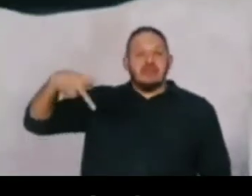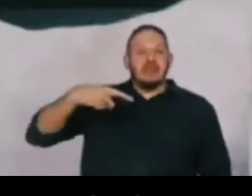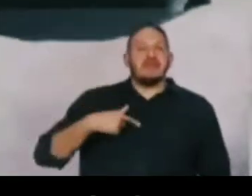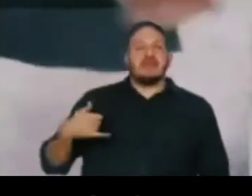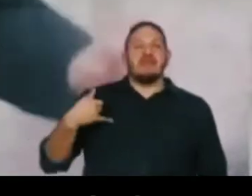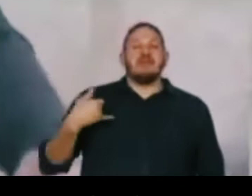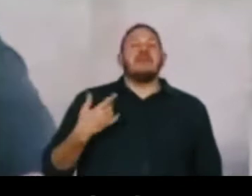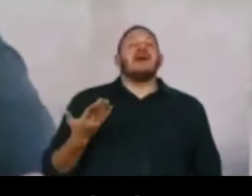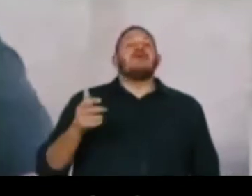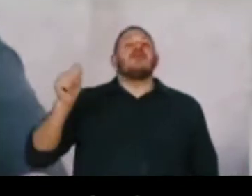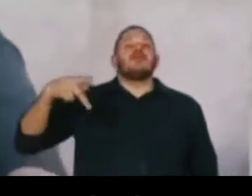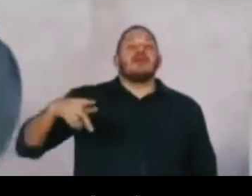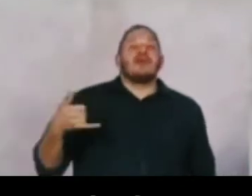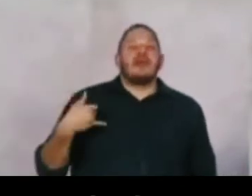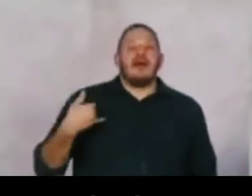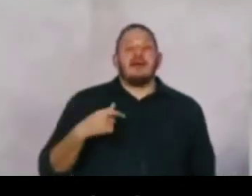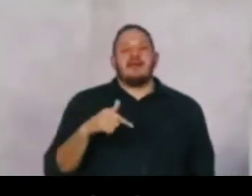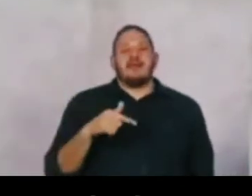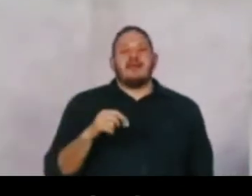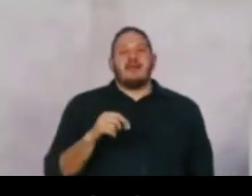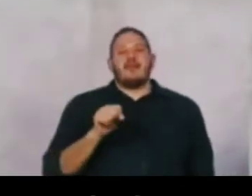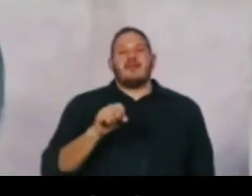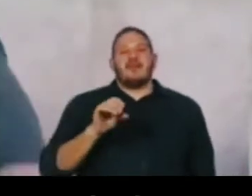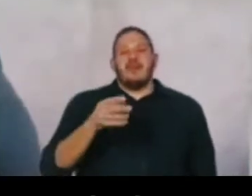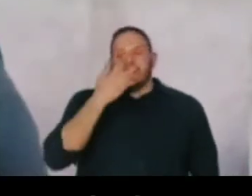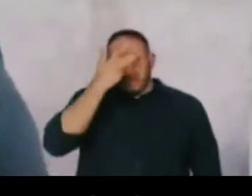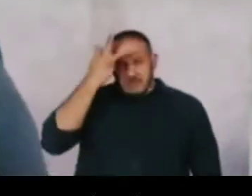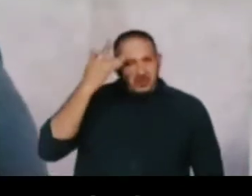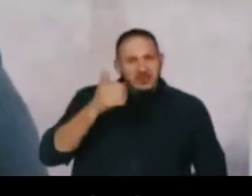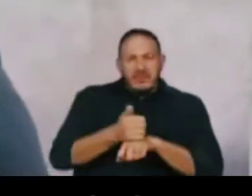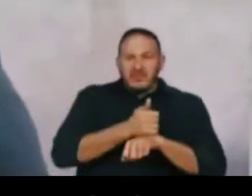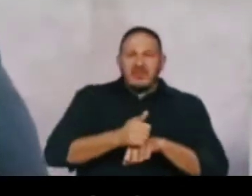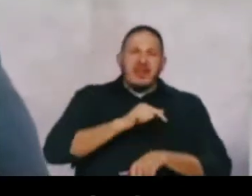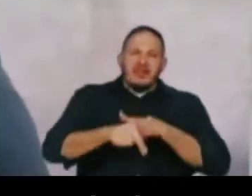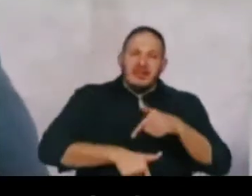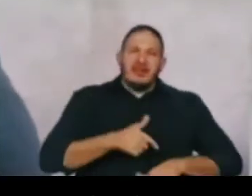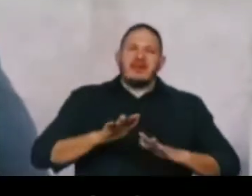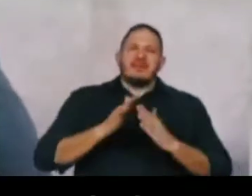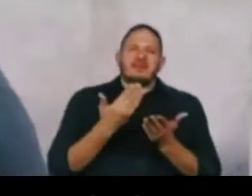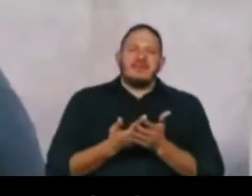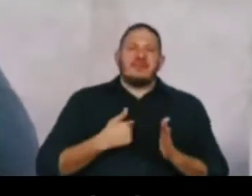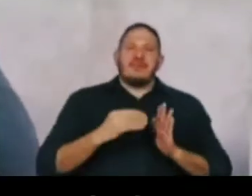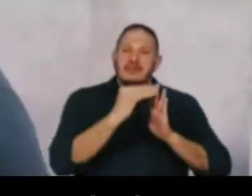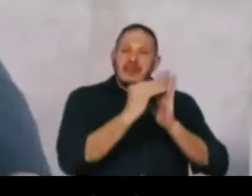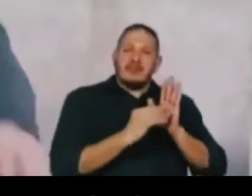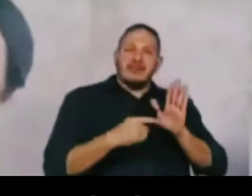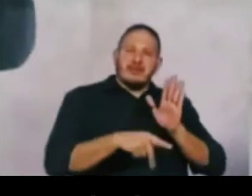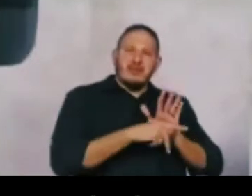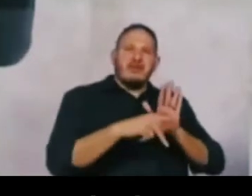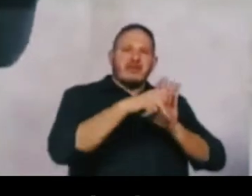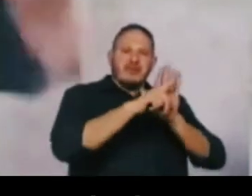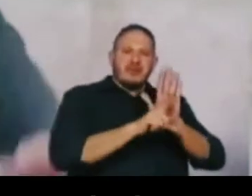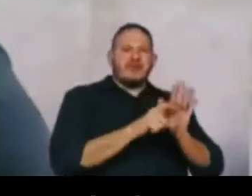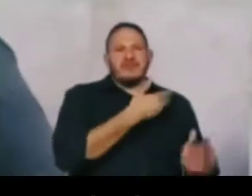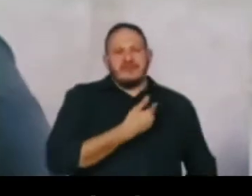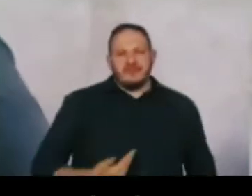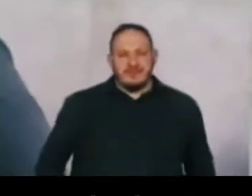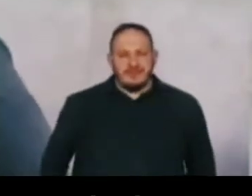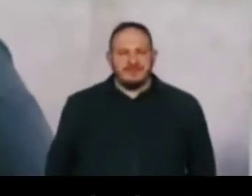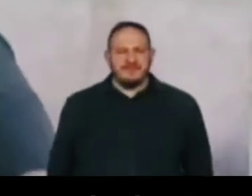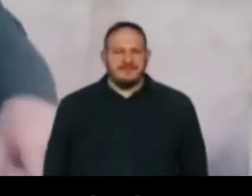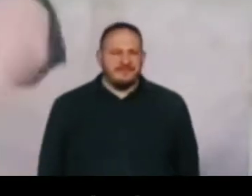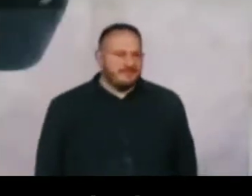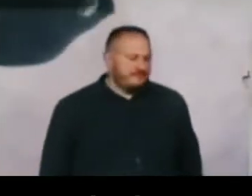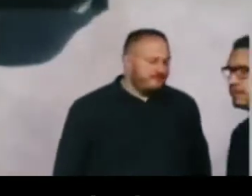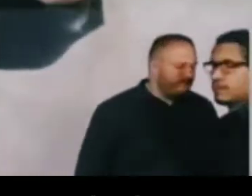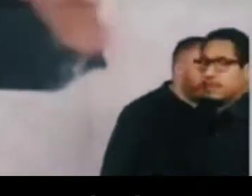anos de idade, profissionais da educação, que é um absurdo que está contemplado aqui nesse projeto do governo. E também a criação de uma